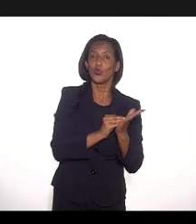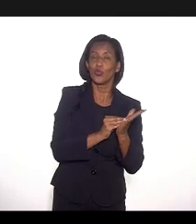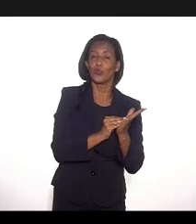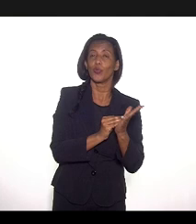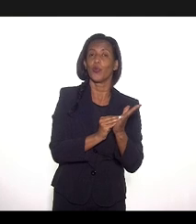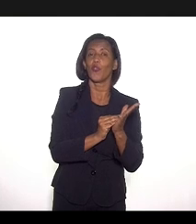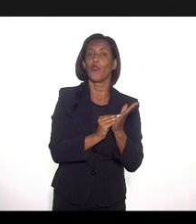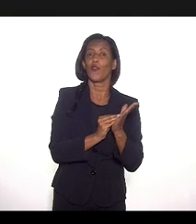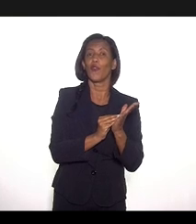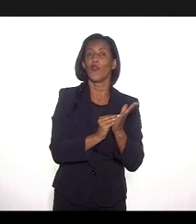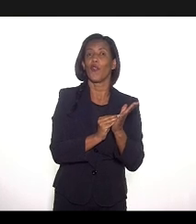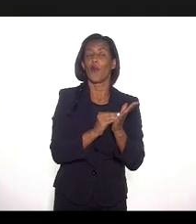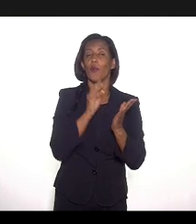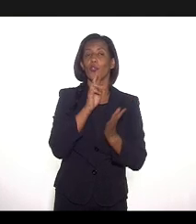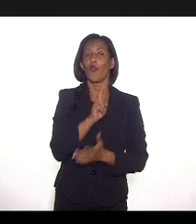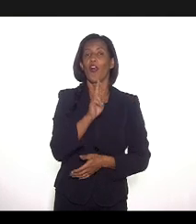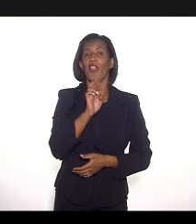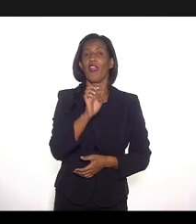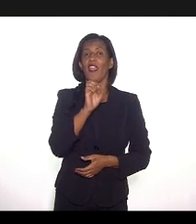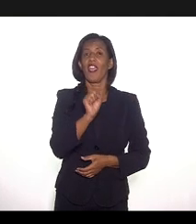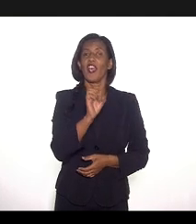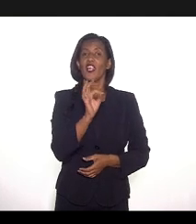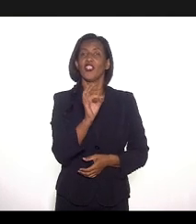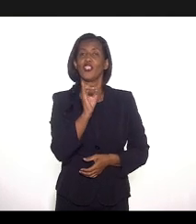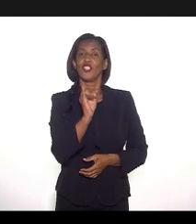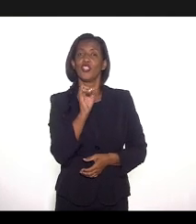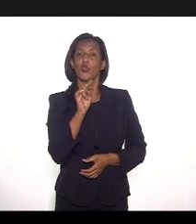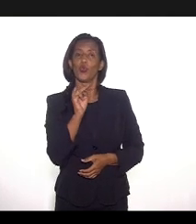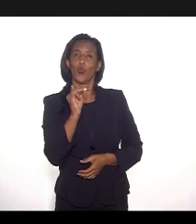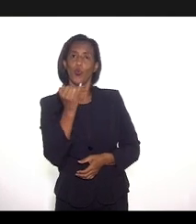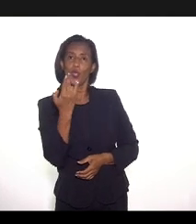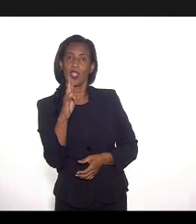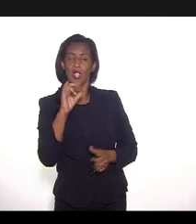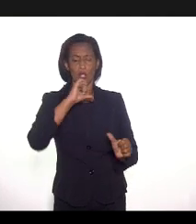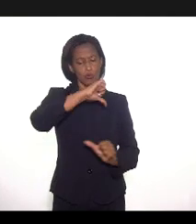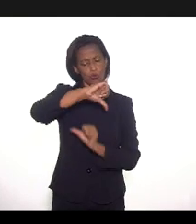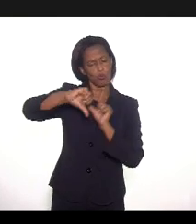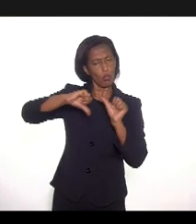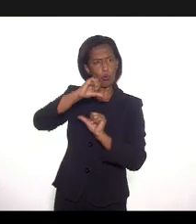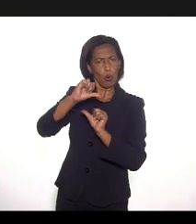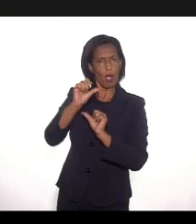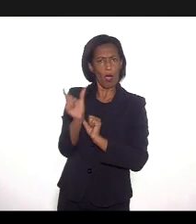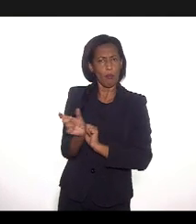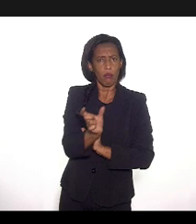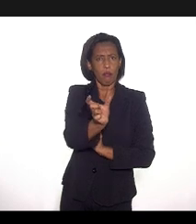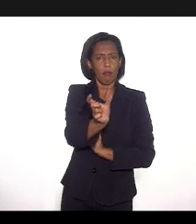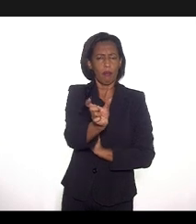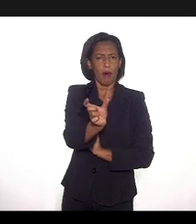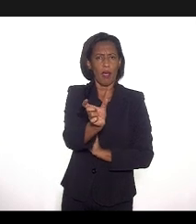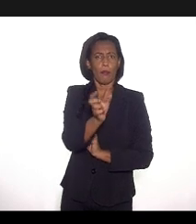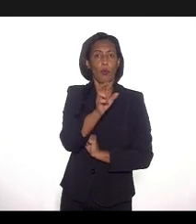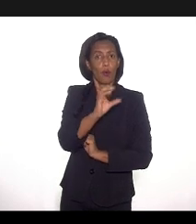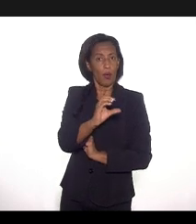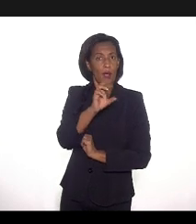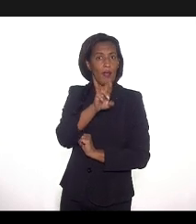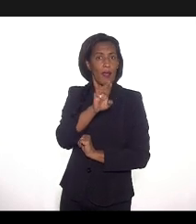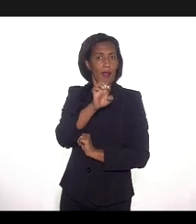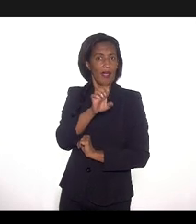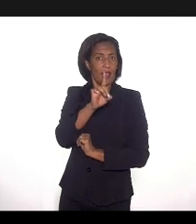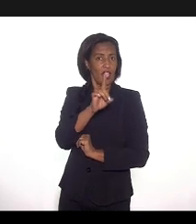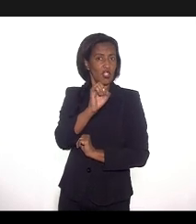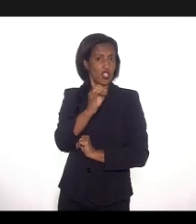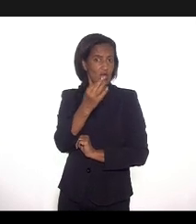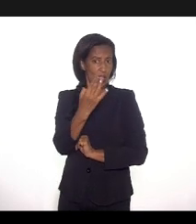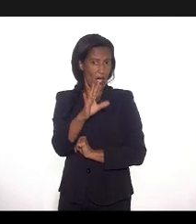botou restituir. Então você troca a palavra restituir por acreditar.